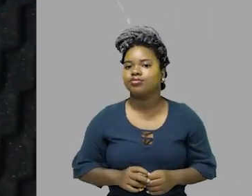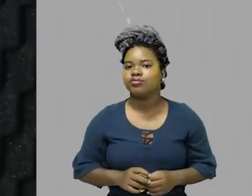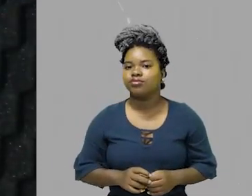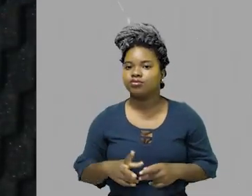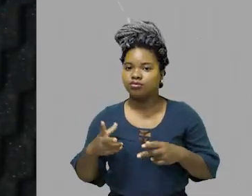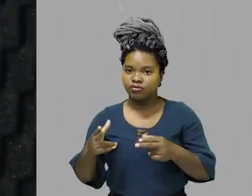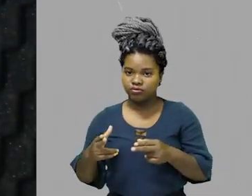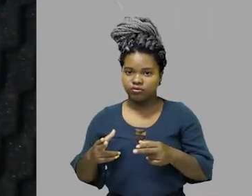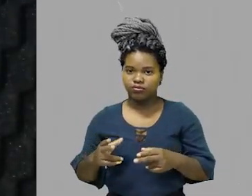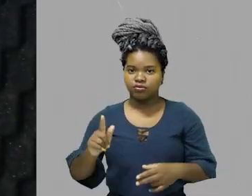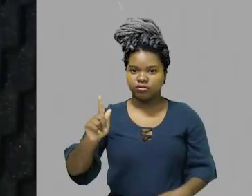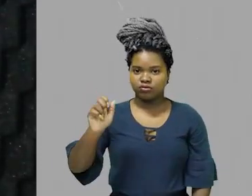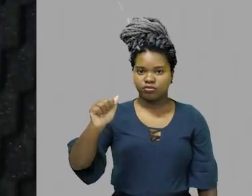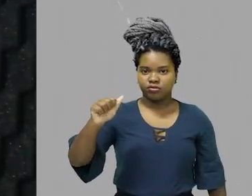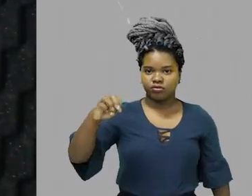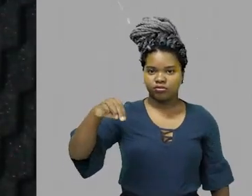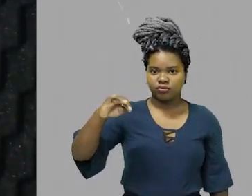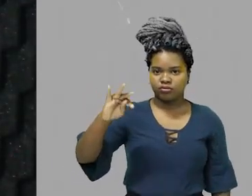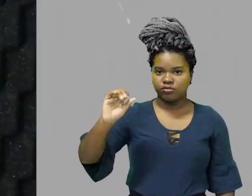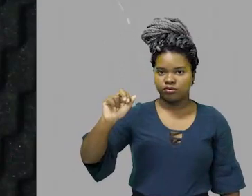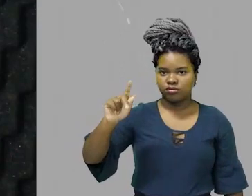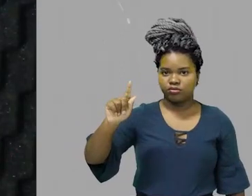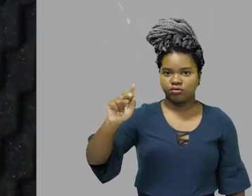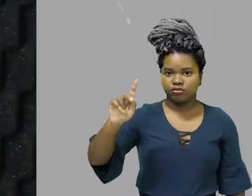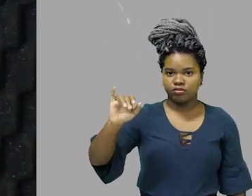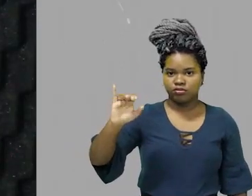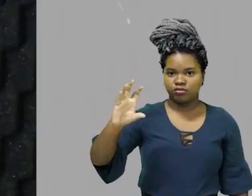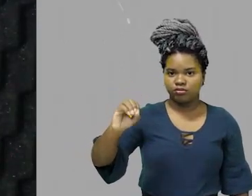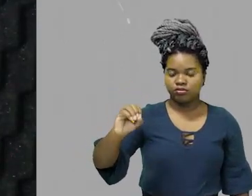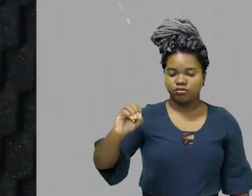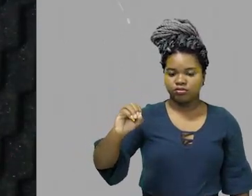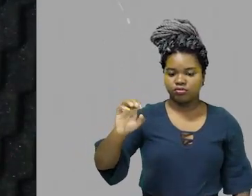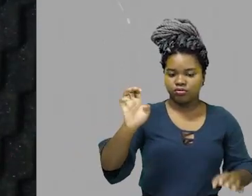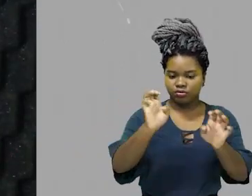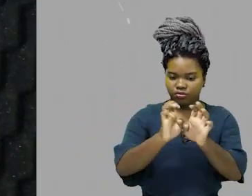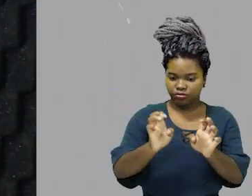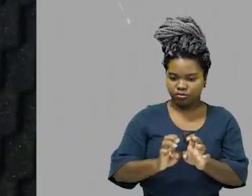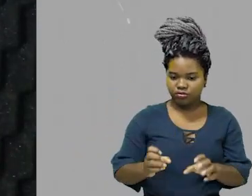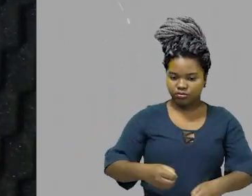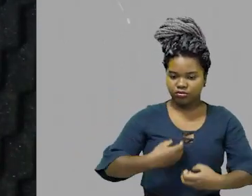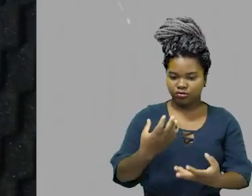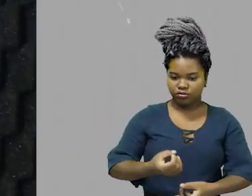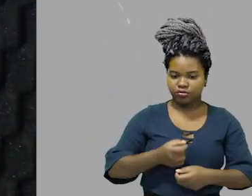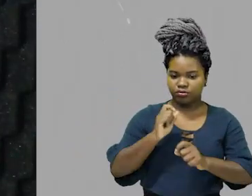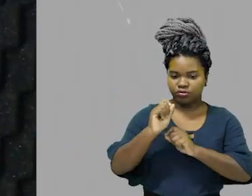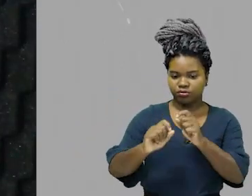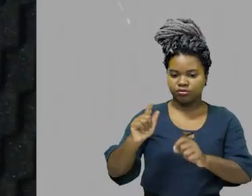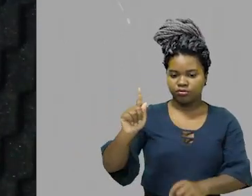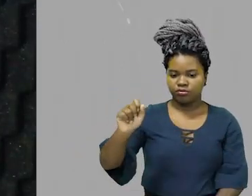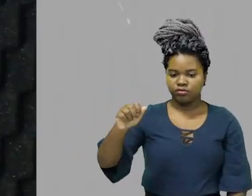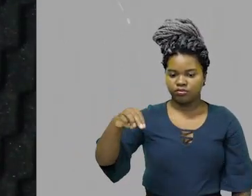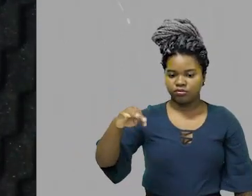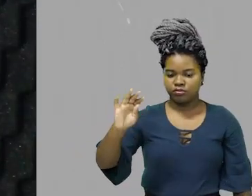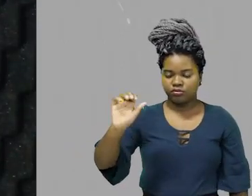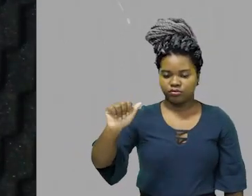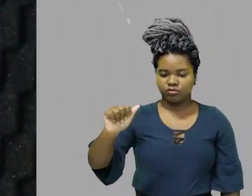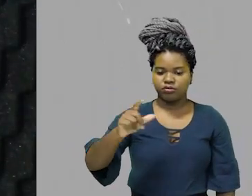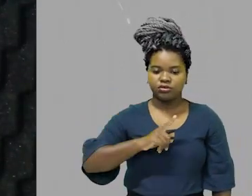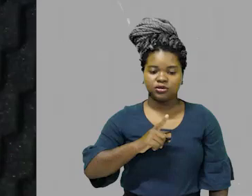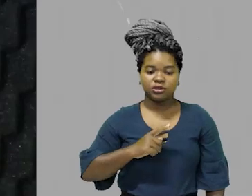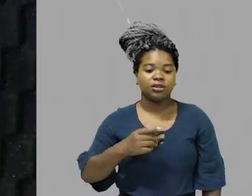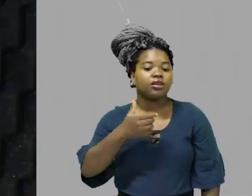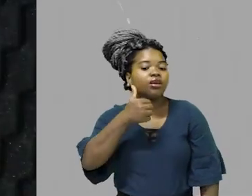é a estrutura que produz o gameta na planta. Aí eu tenho, nesse caso, o gametângio